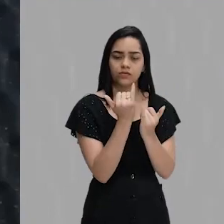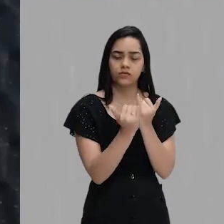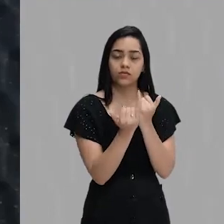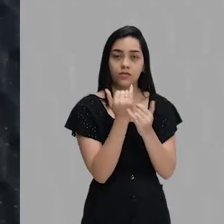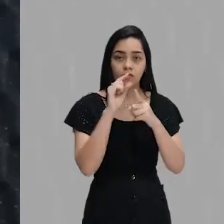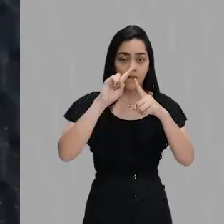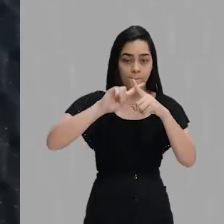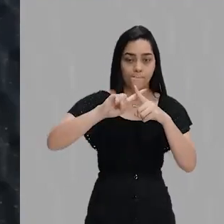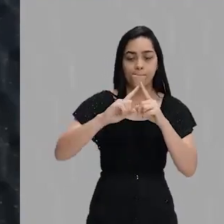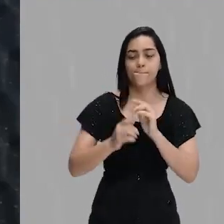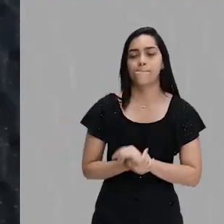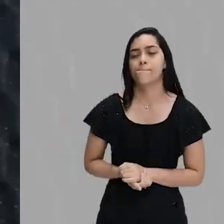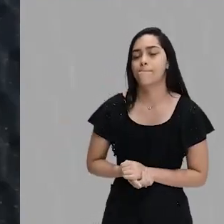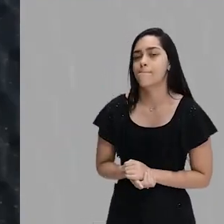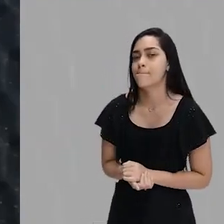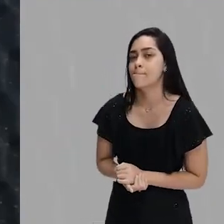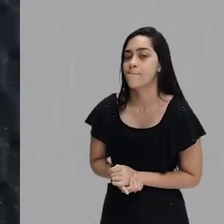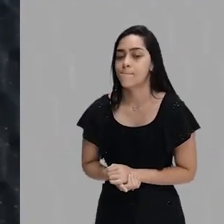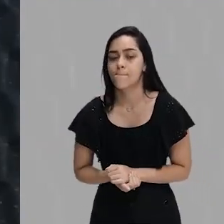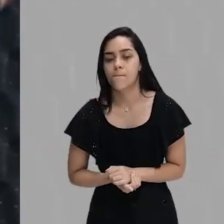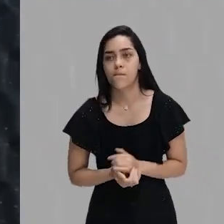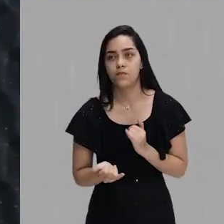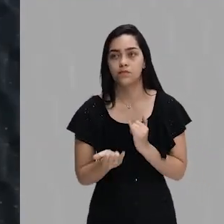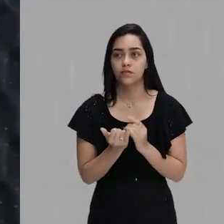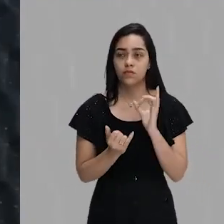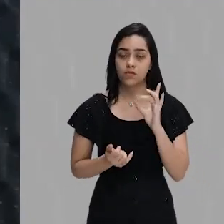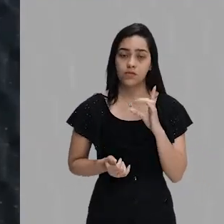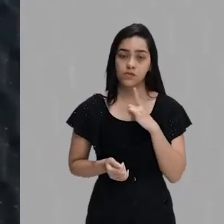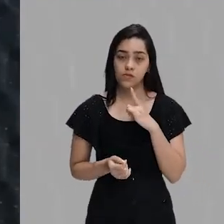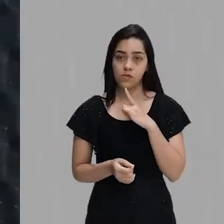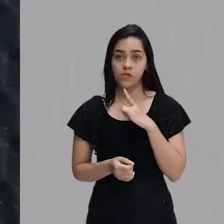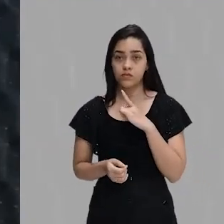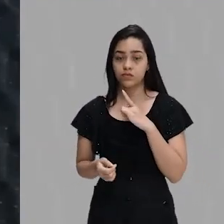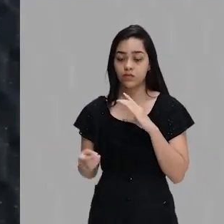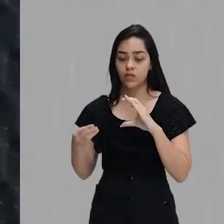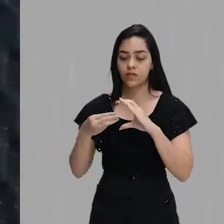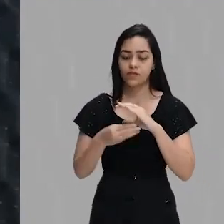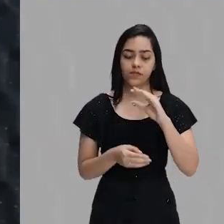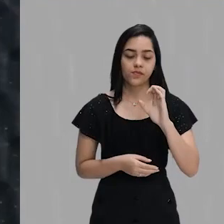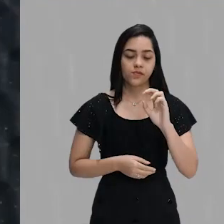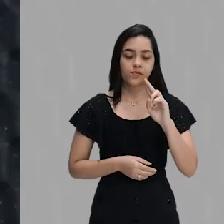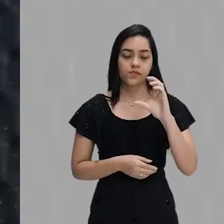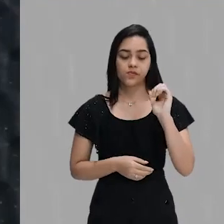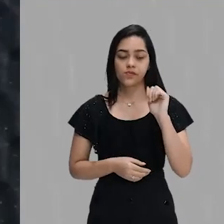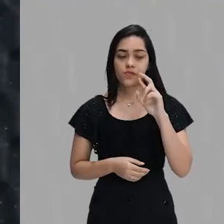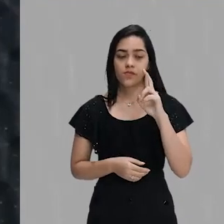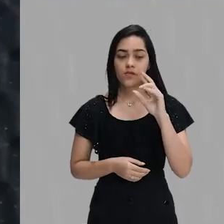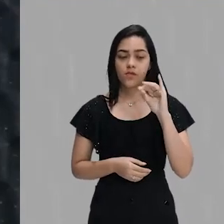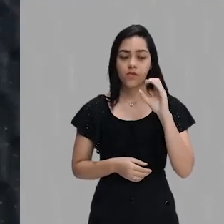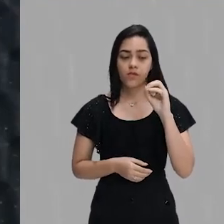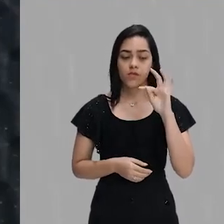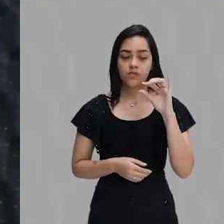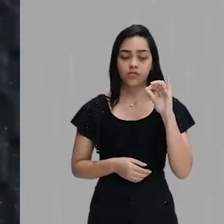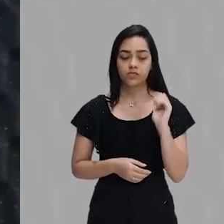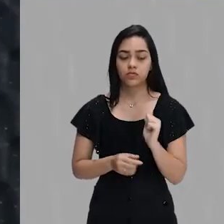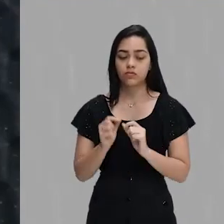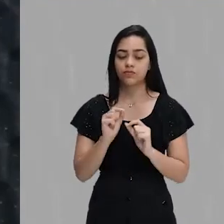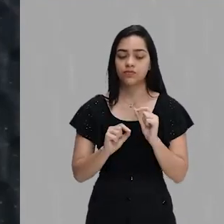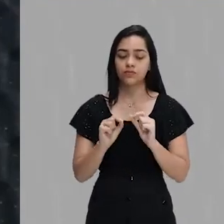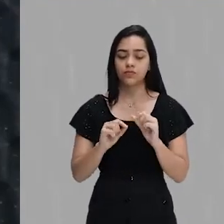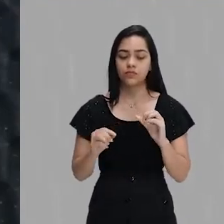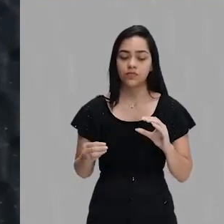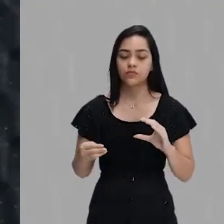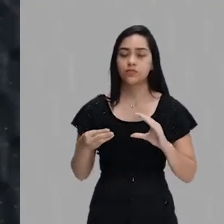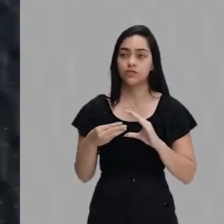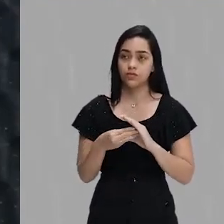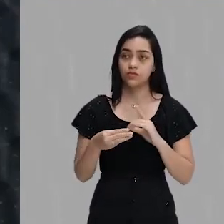X. Essa estrutura, geralmente, ela se forma somente em células eucarióticas. Lembrando que célula eucariótica é aquela